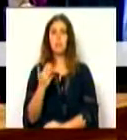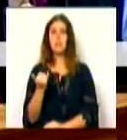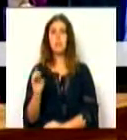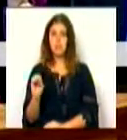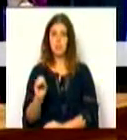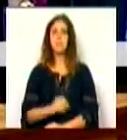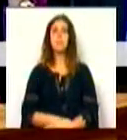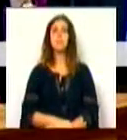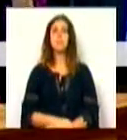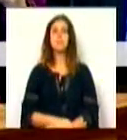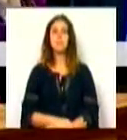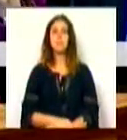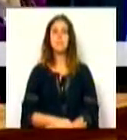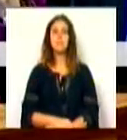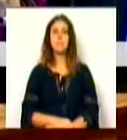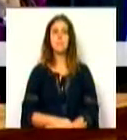2020.